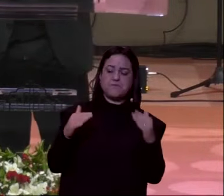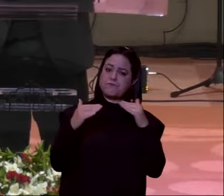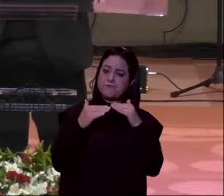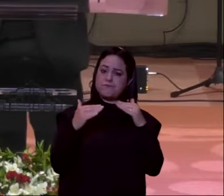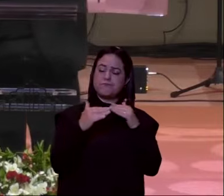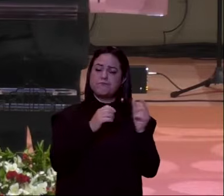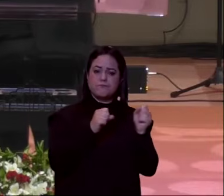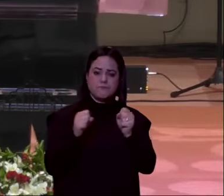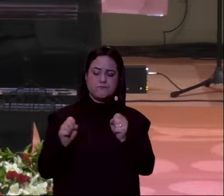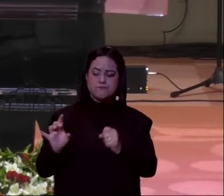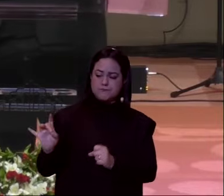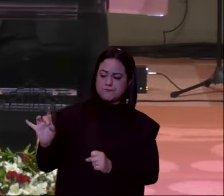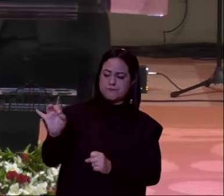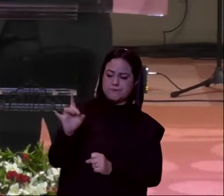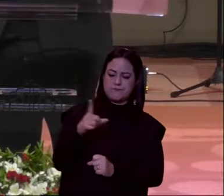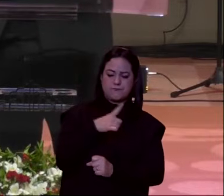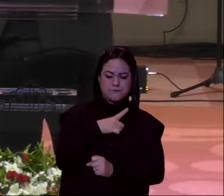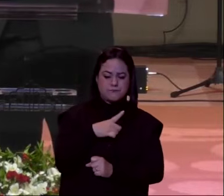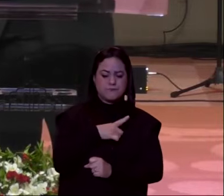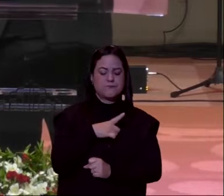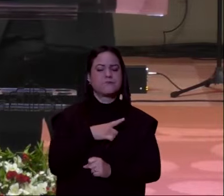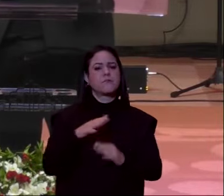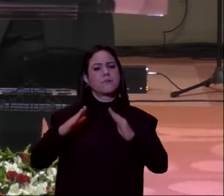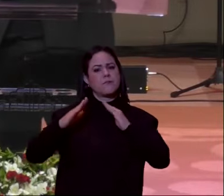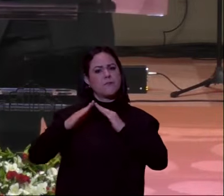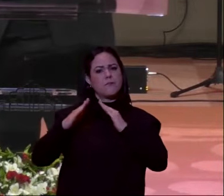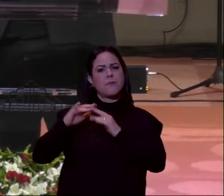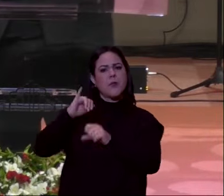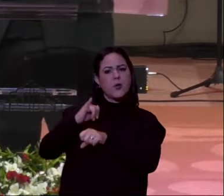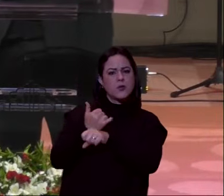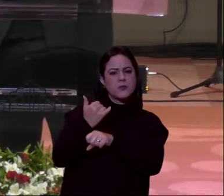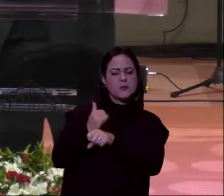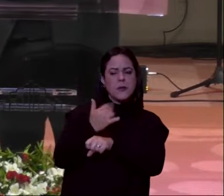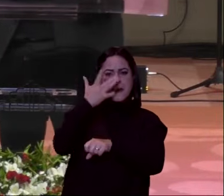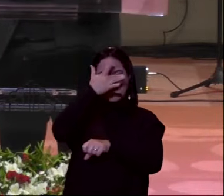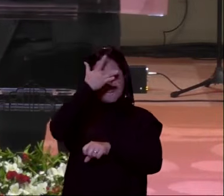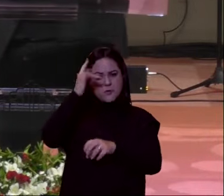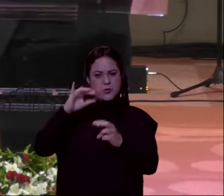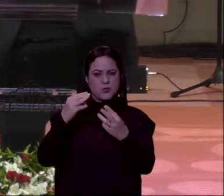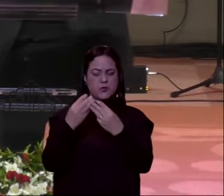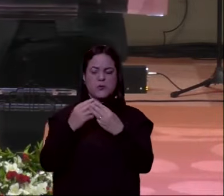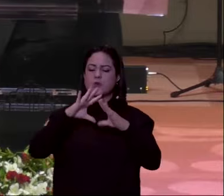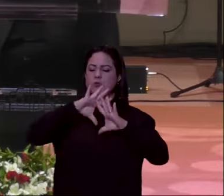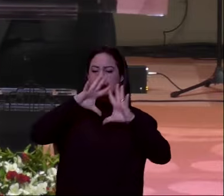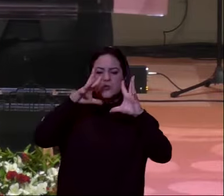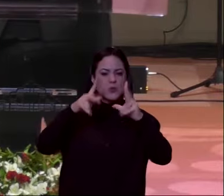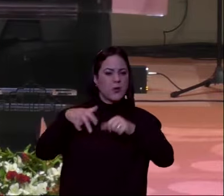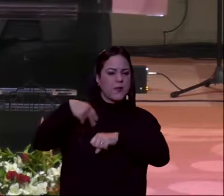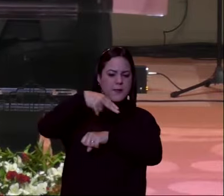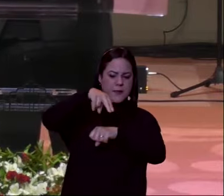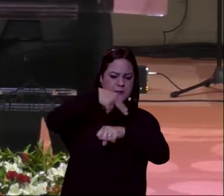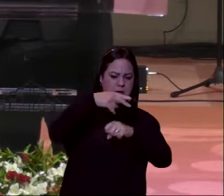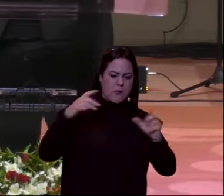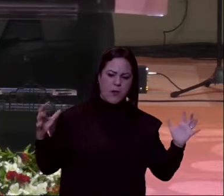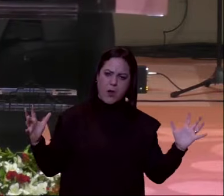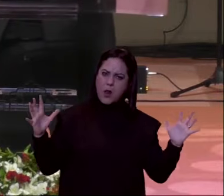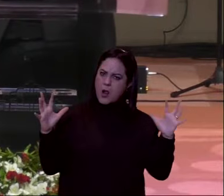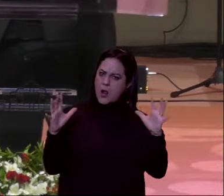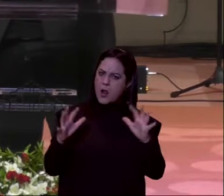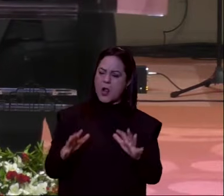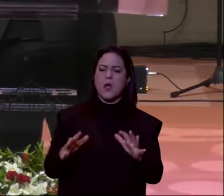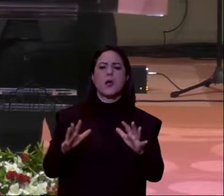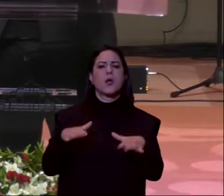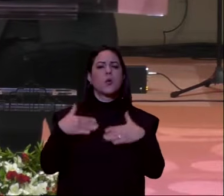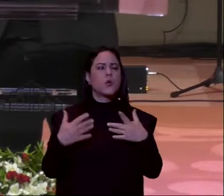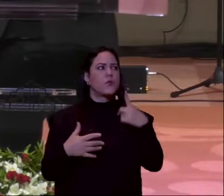dava a cada pessoa. E estavam morando ali em Jerusalém judeus religiosos vindos de todas as nações do mundo. E quando ouviram